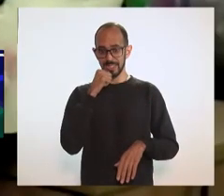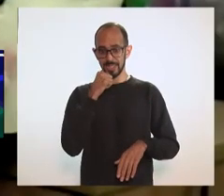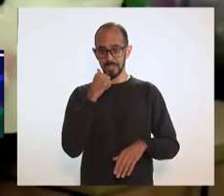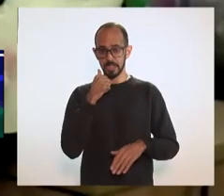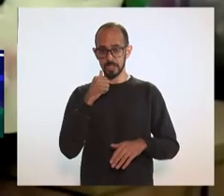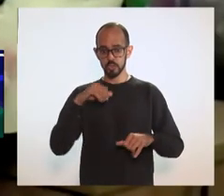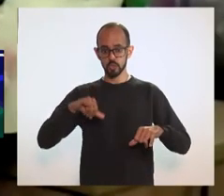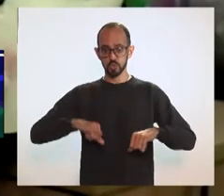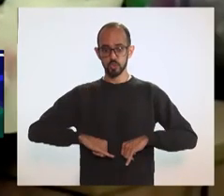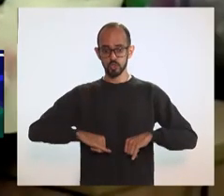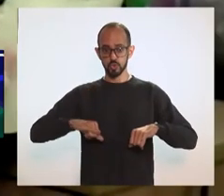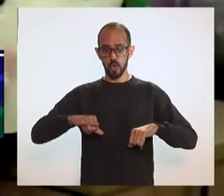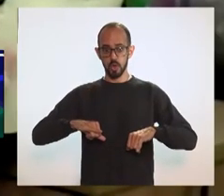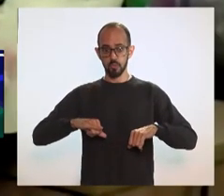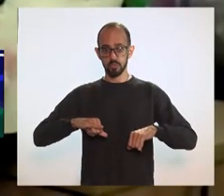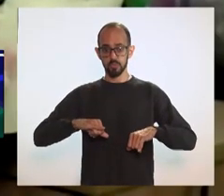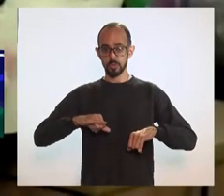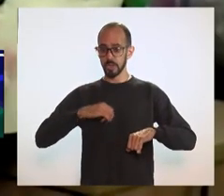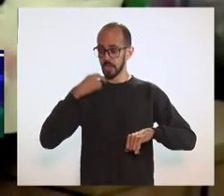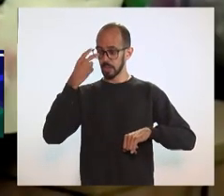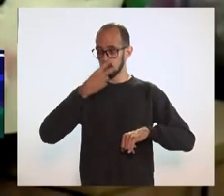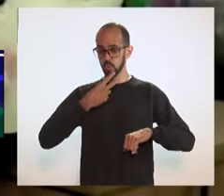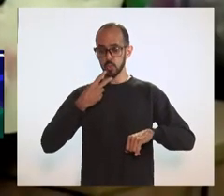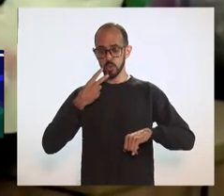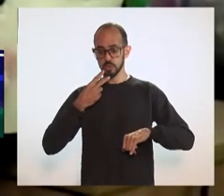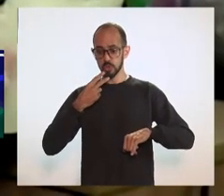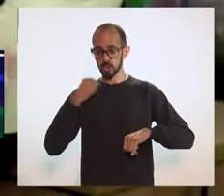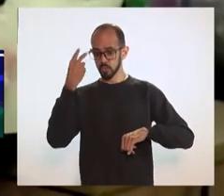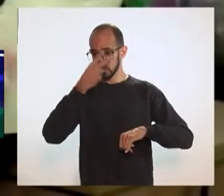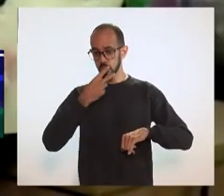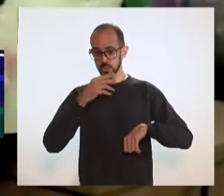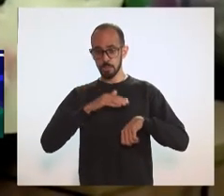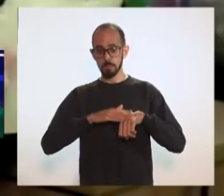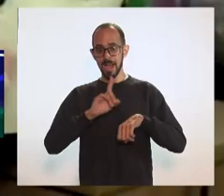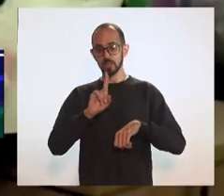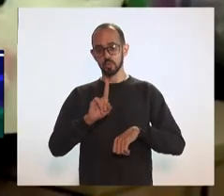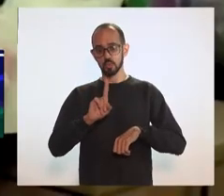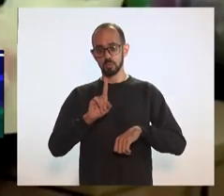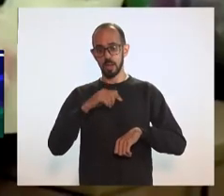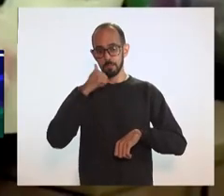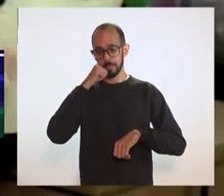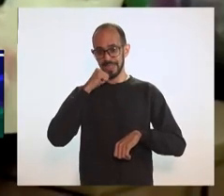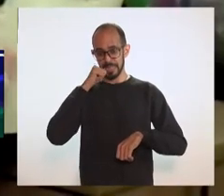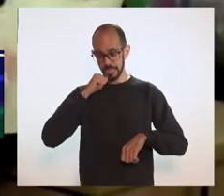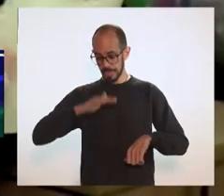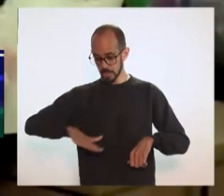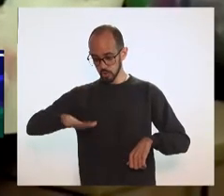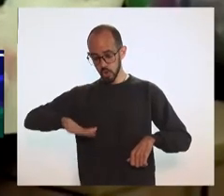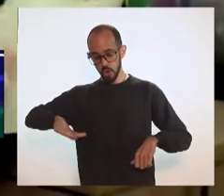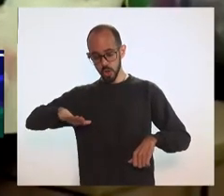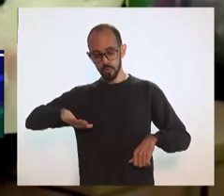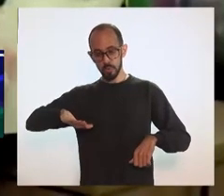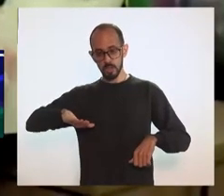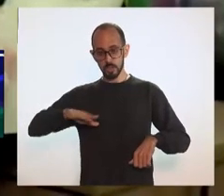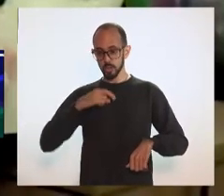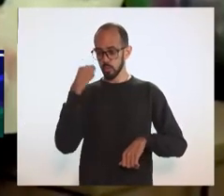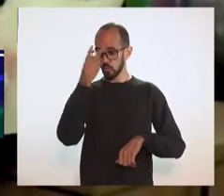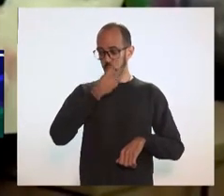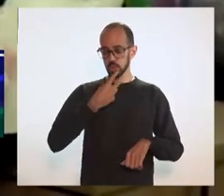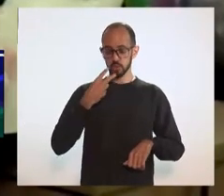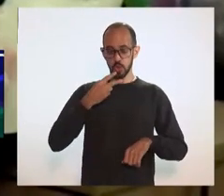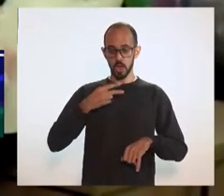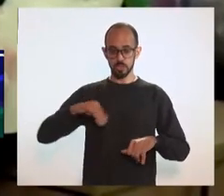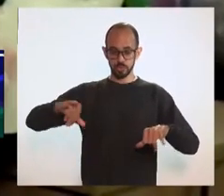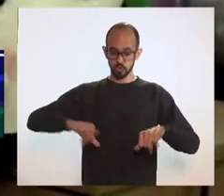violentada a cada 2 horas no país. Uma menina a cada 2 horas vem